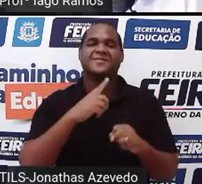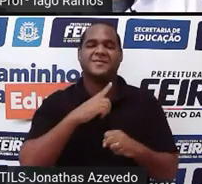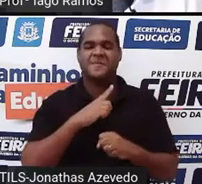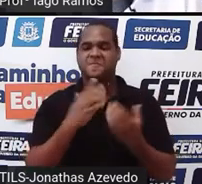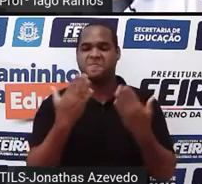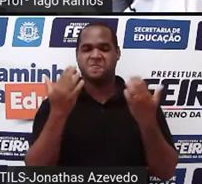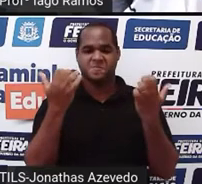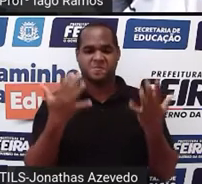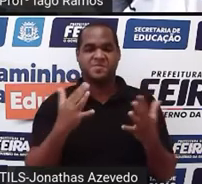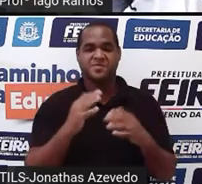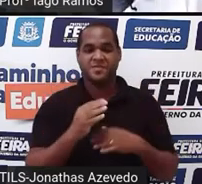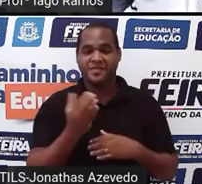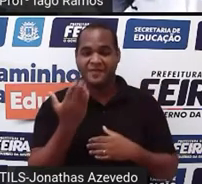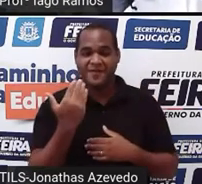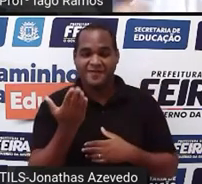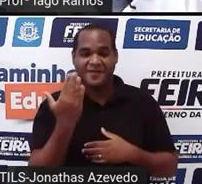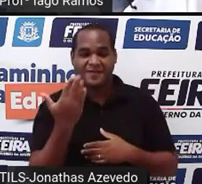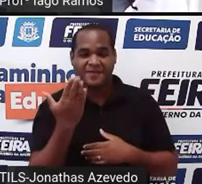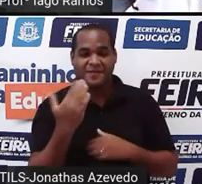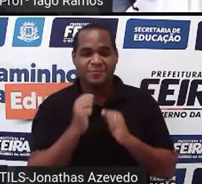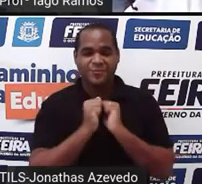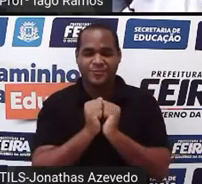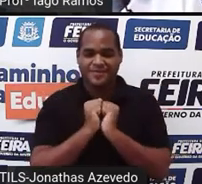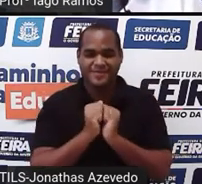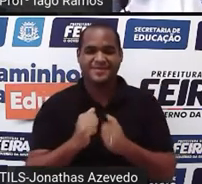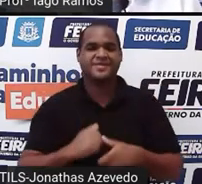Então, vem lá. Vem cá, vem cá, vem cá. Vamos lá. Vamos juntos.